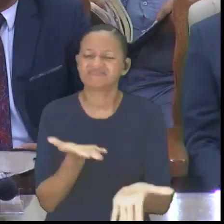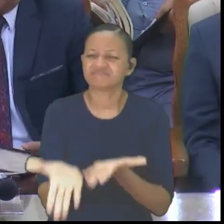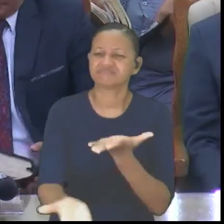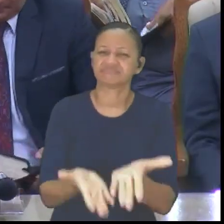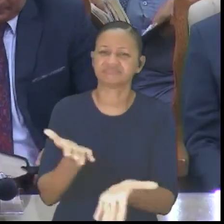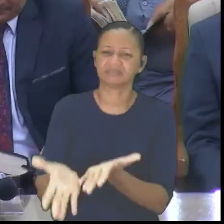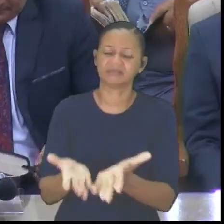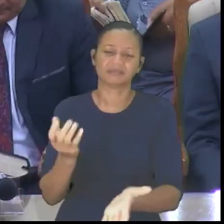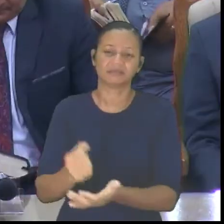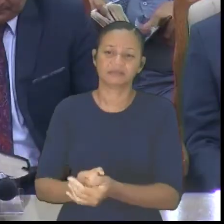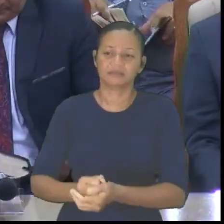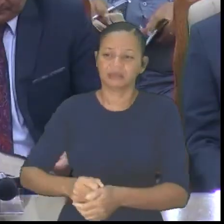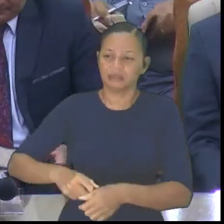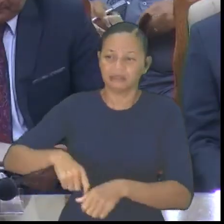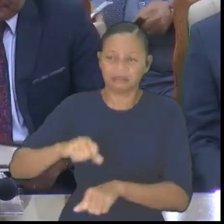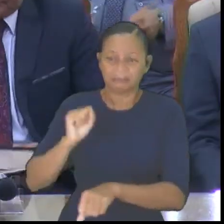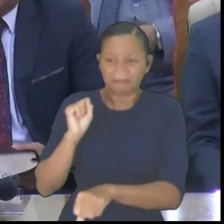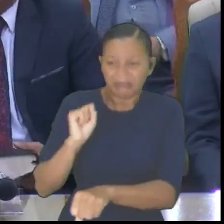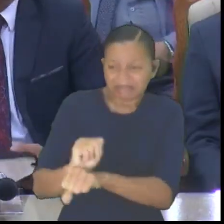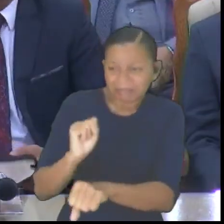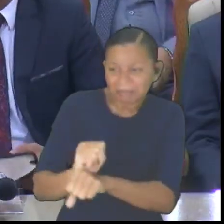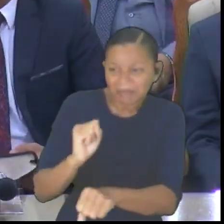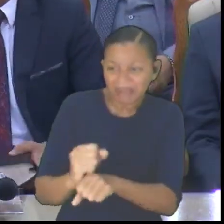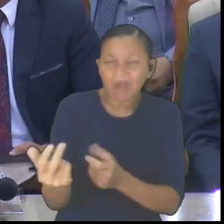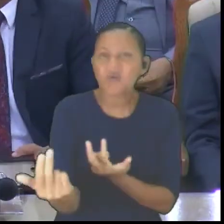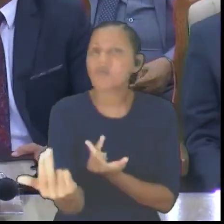sem esperar receber algum retorno.